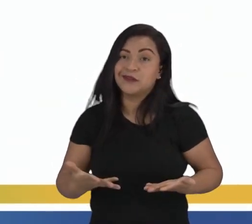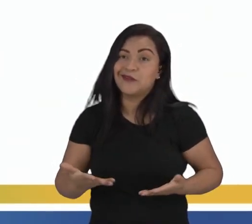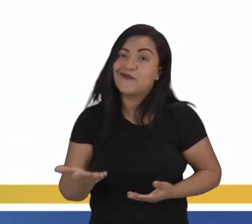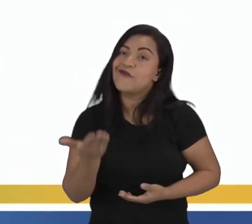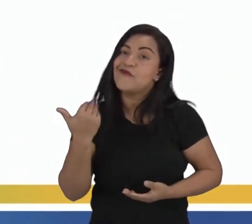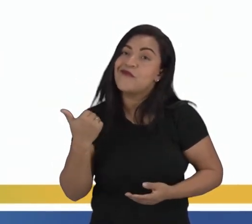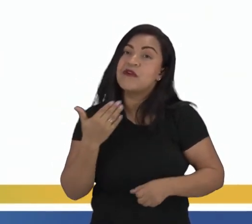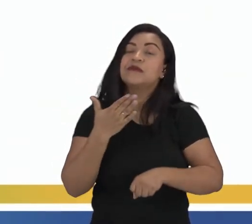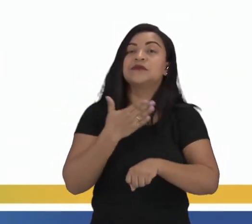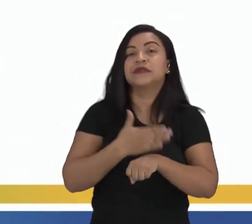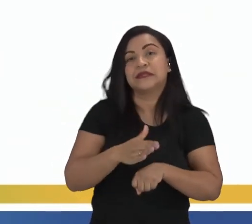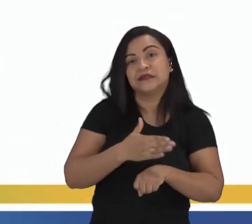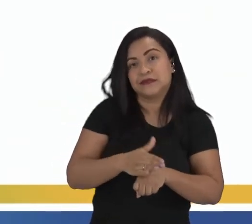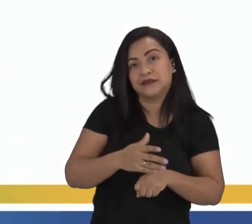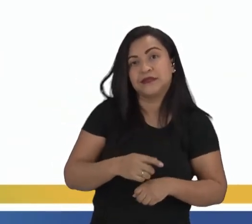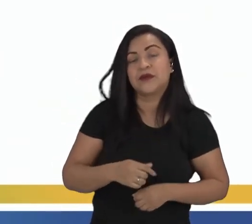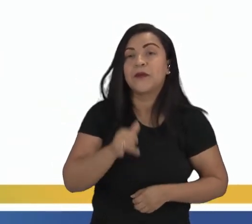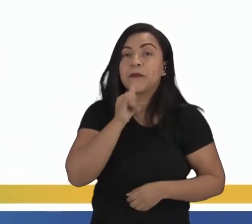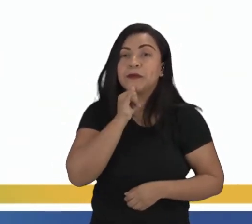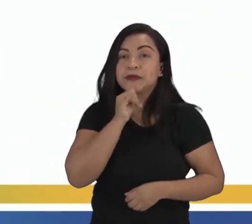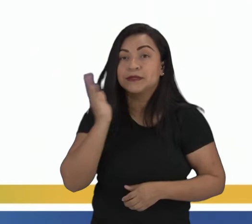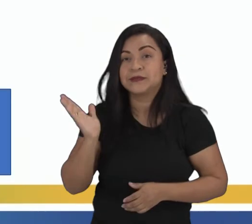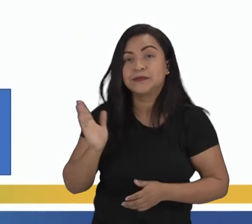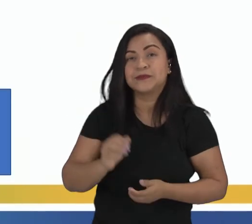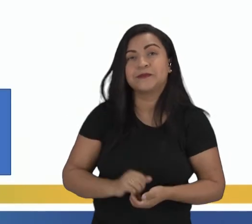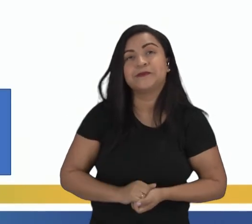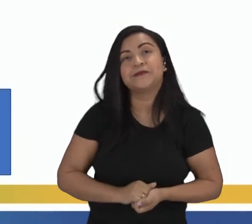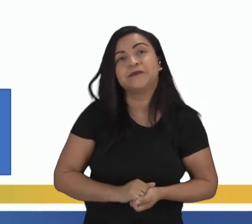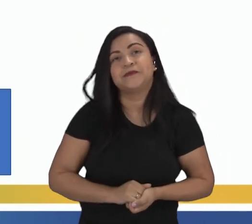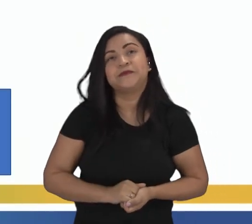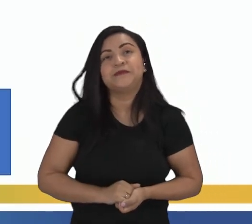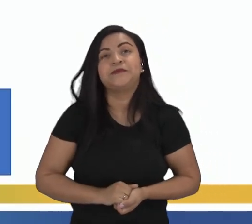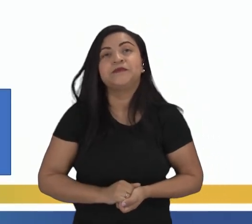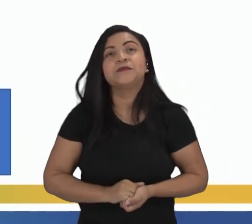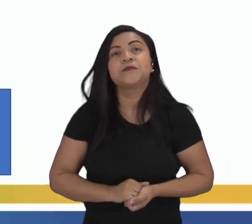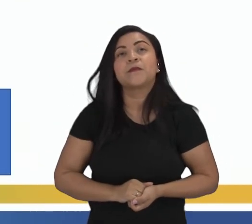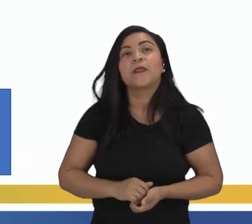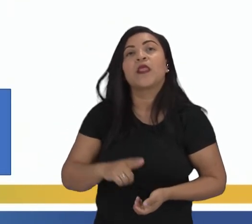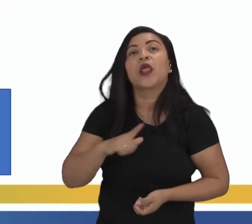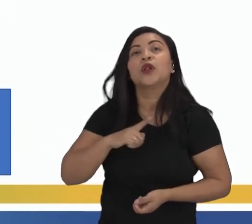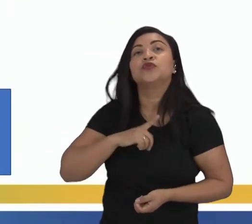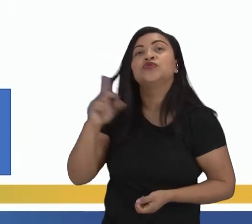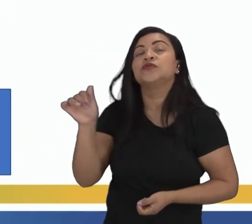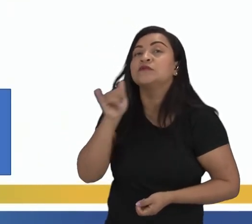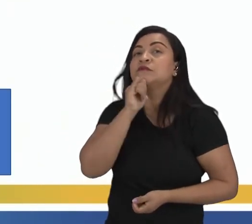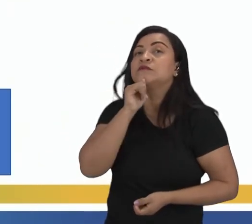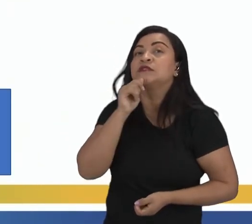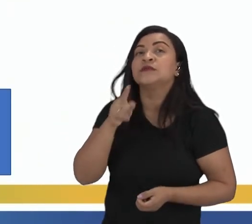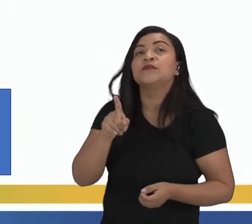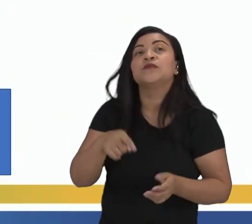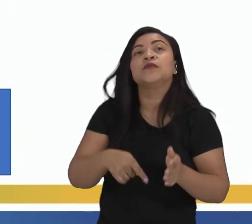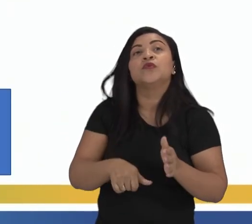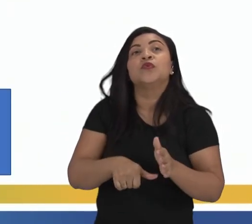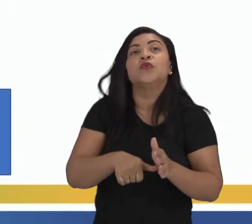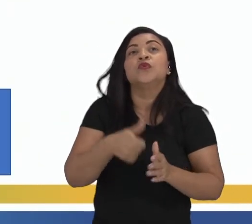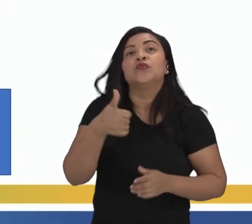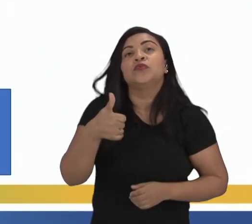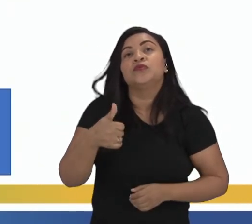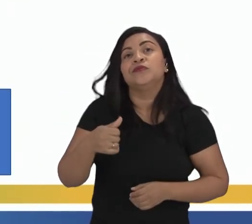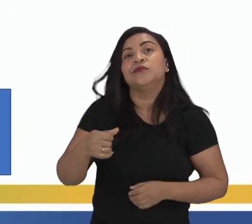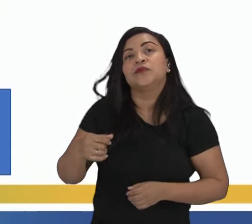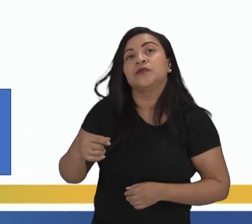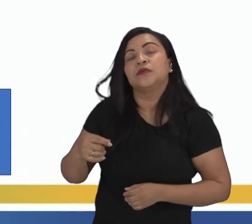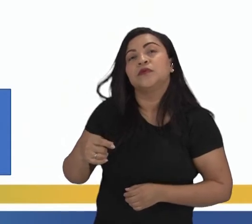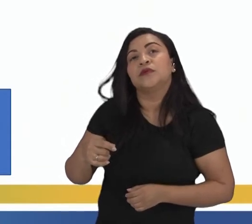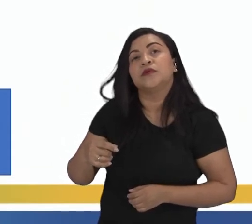agora aplicar um exemplo. Vamos exercitar? Então, nós temos aqui no exemplo 1. A figura abaixo